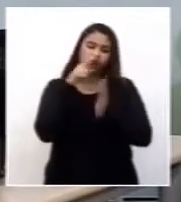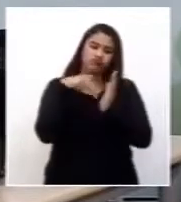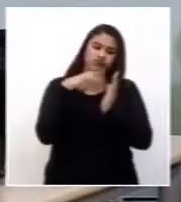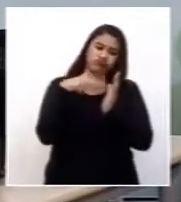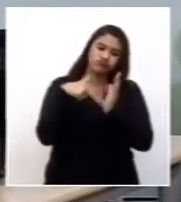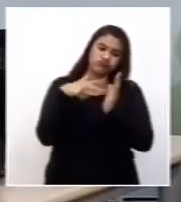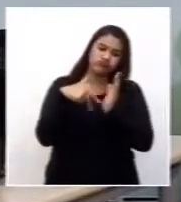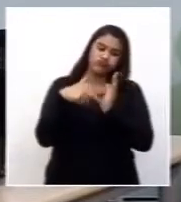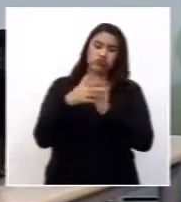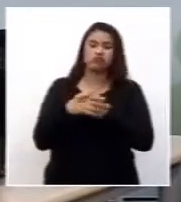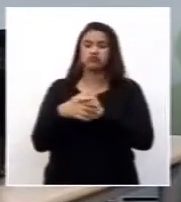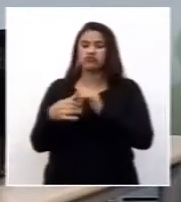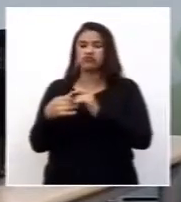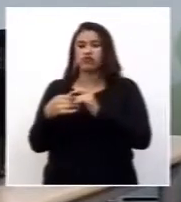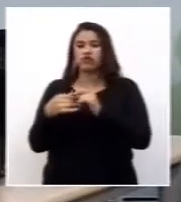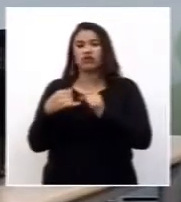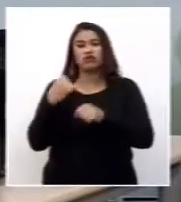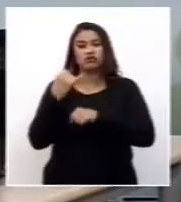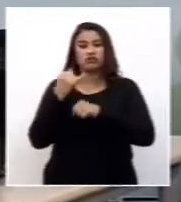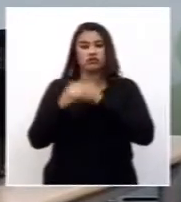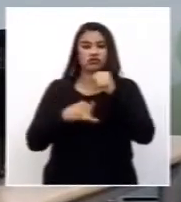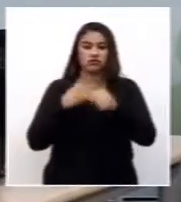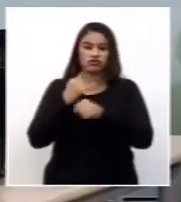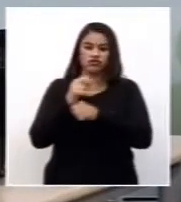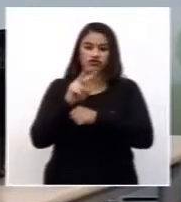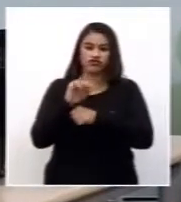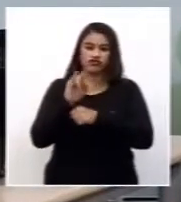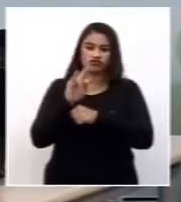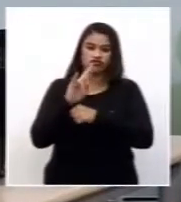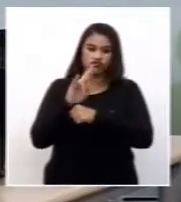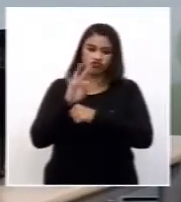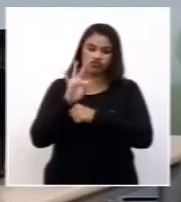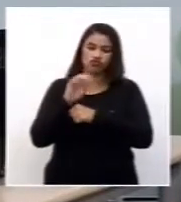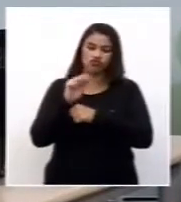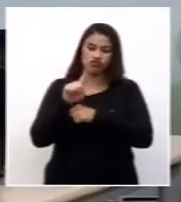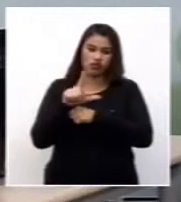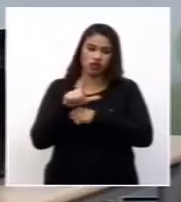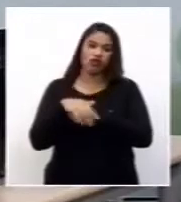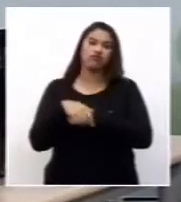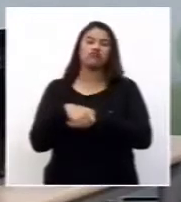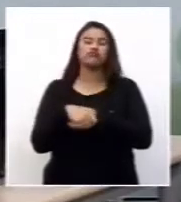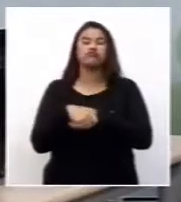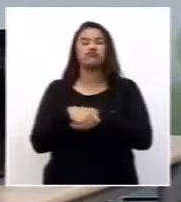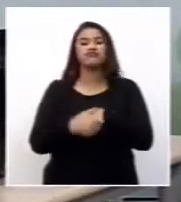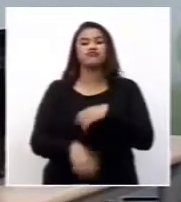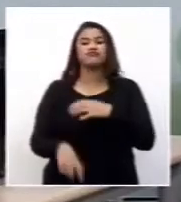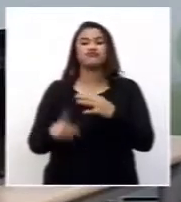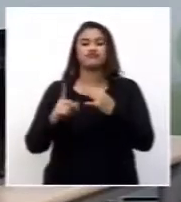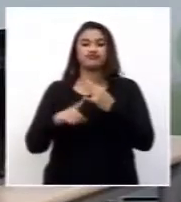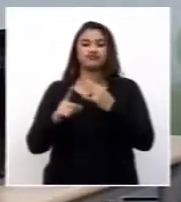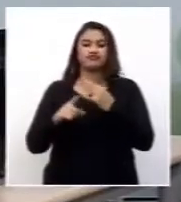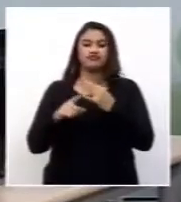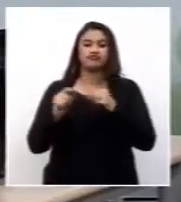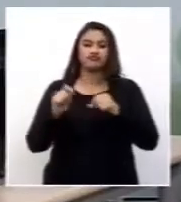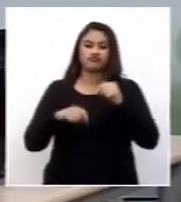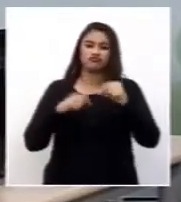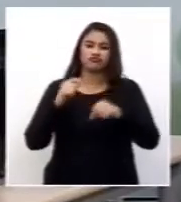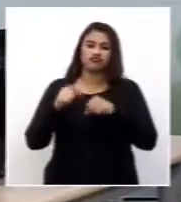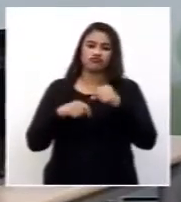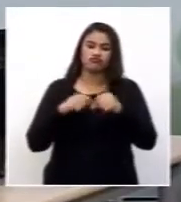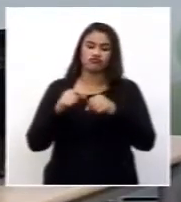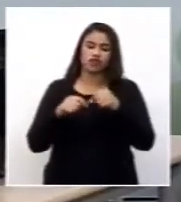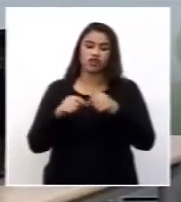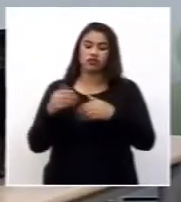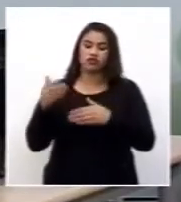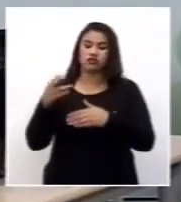tá? Ambiente virtual, que é importante organizar o tempo, por exemplo, né? E tem a outra dimensão, que é a quarta dimensão, que é a dimensão relacional,